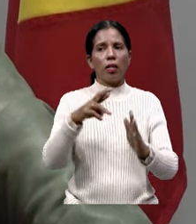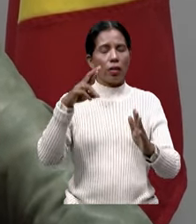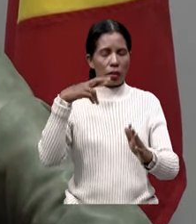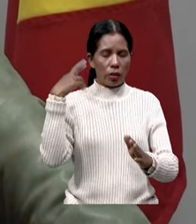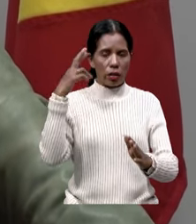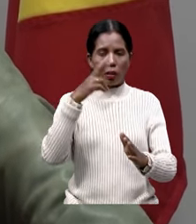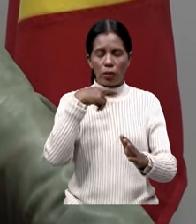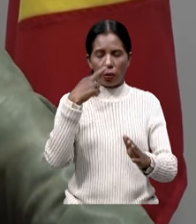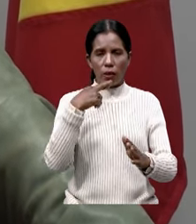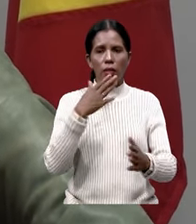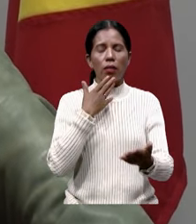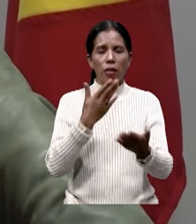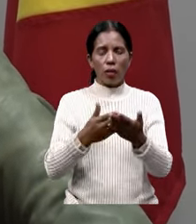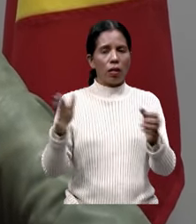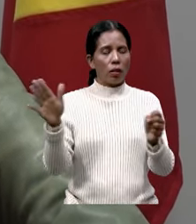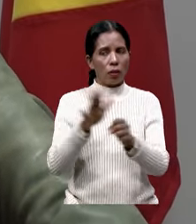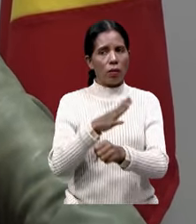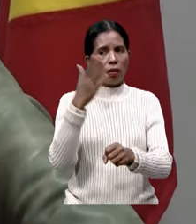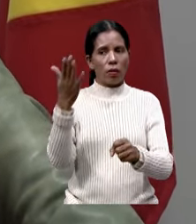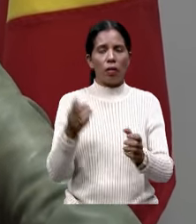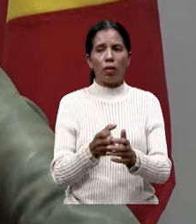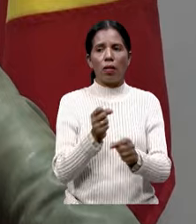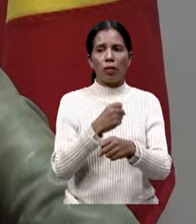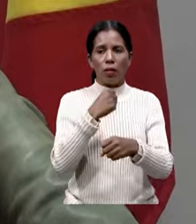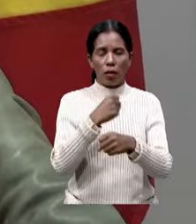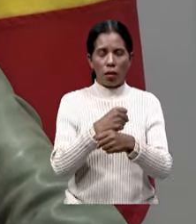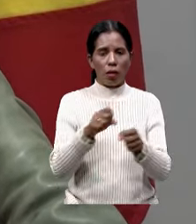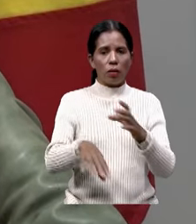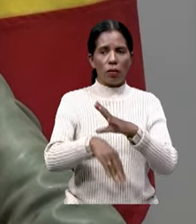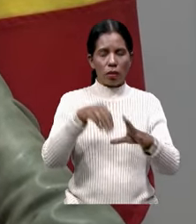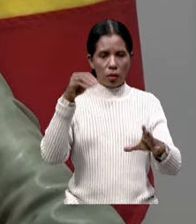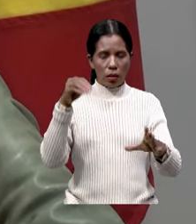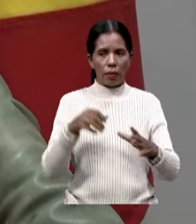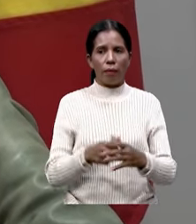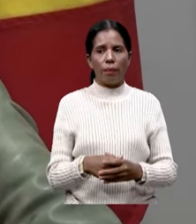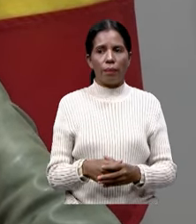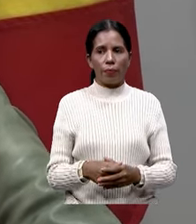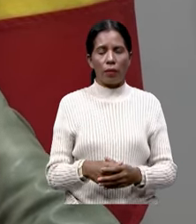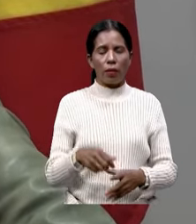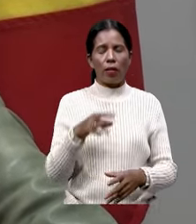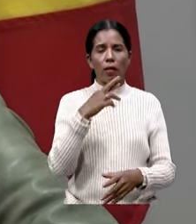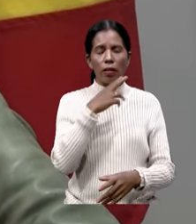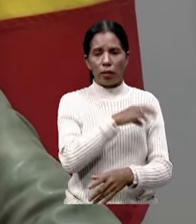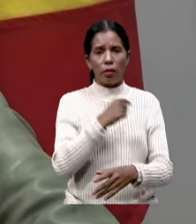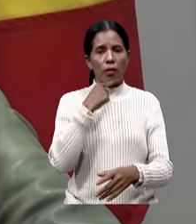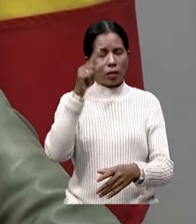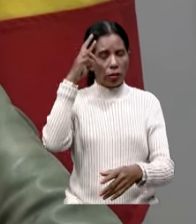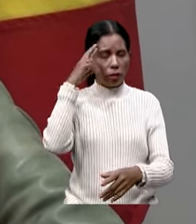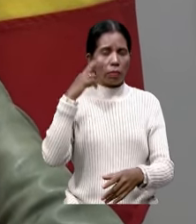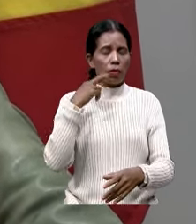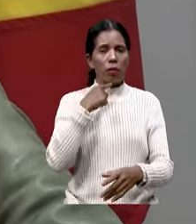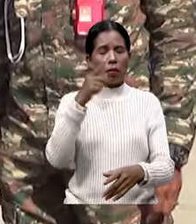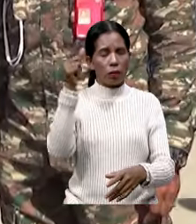na conu in avanti. Nemos a tua halo e vixo. Líder órgão soberano da Huluk Nemos sugere para o governo a tua